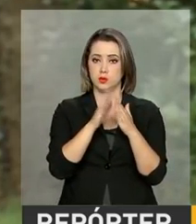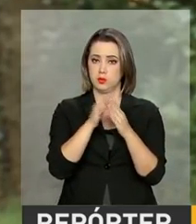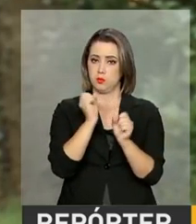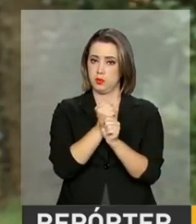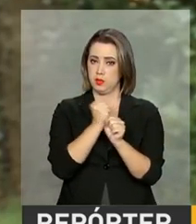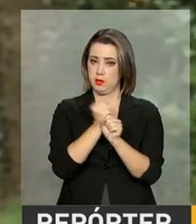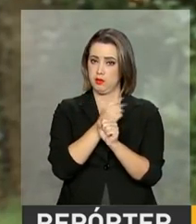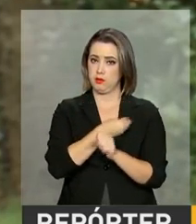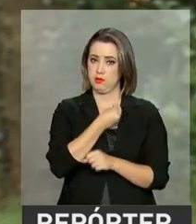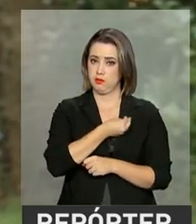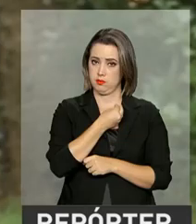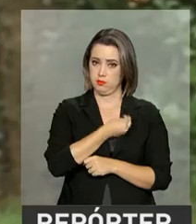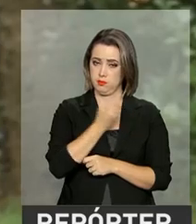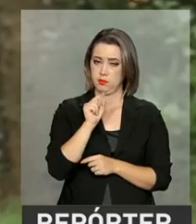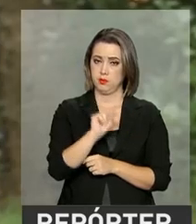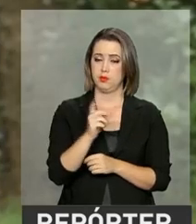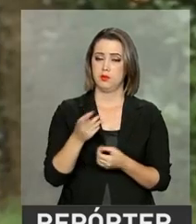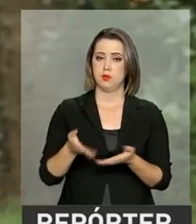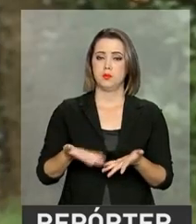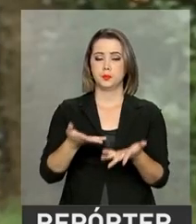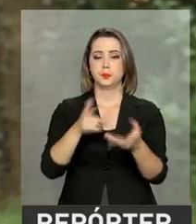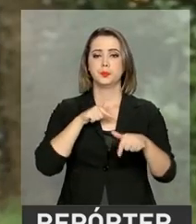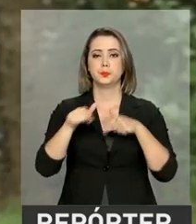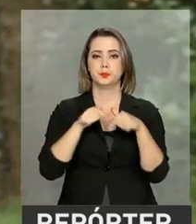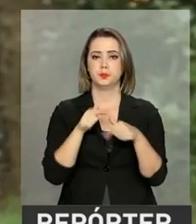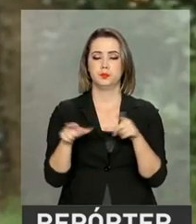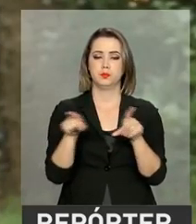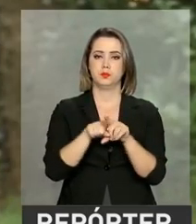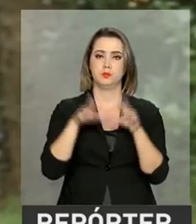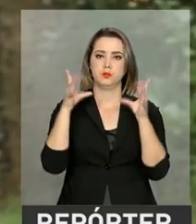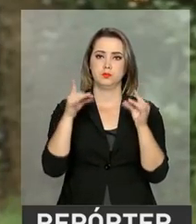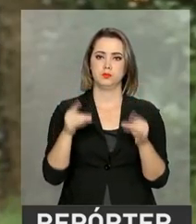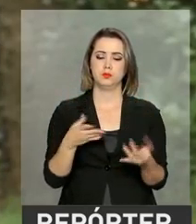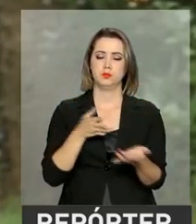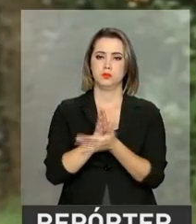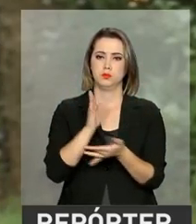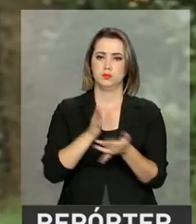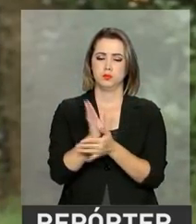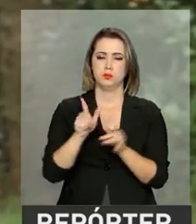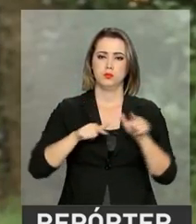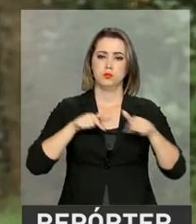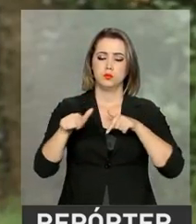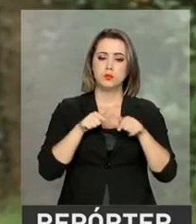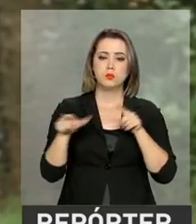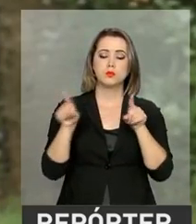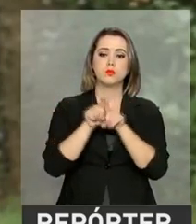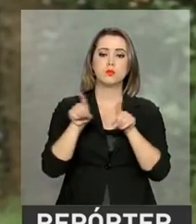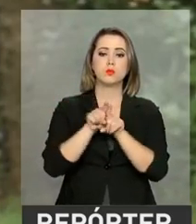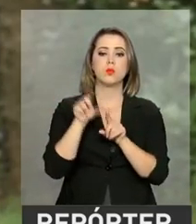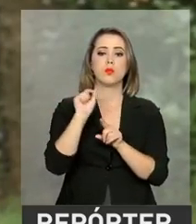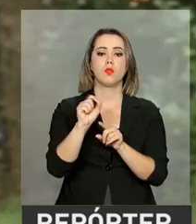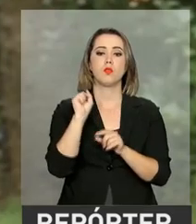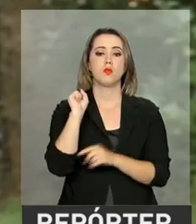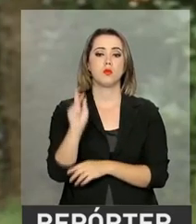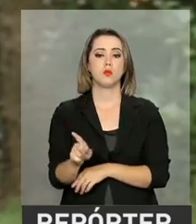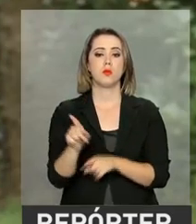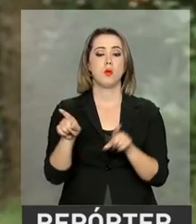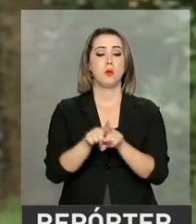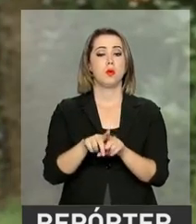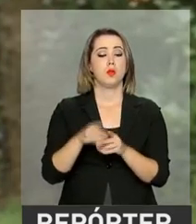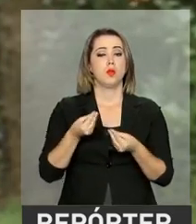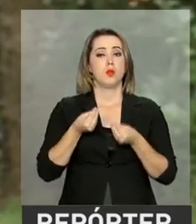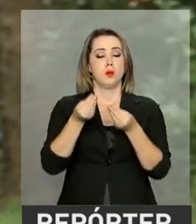à geração de empregos. Temer destacou a importância da aprovação das reformas trabalhista e previdenciária e